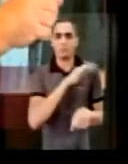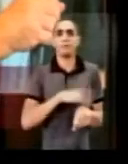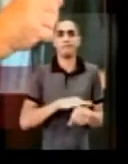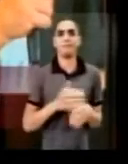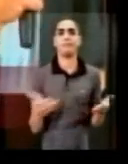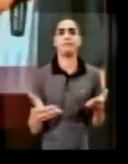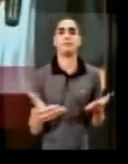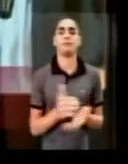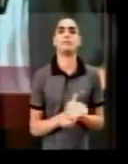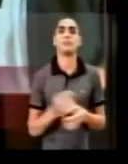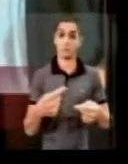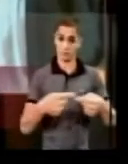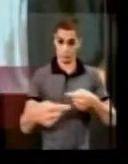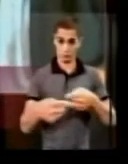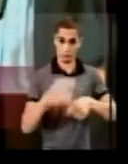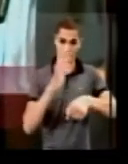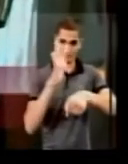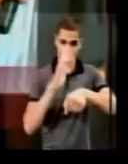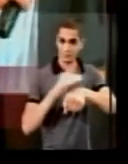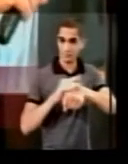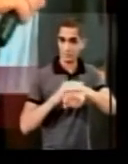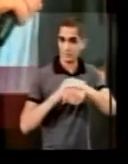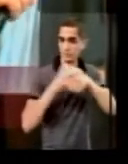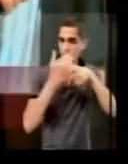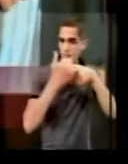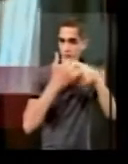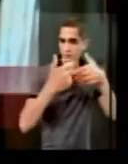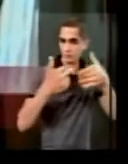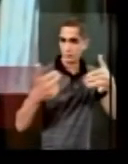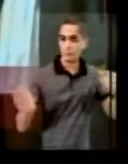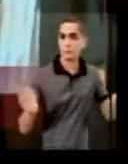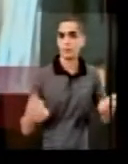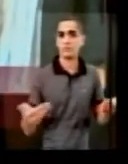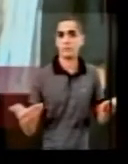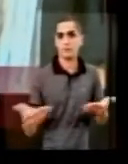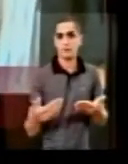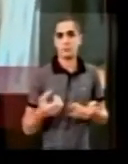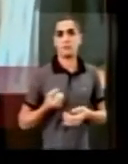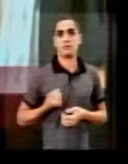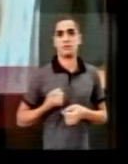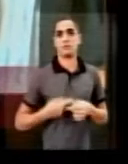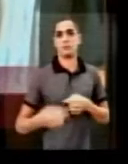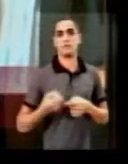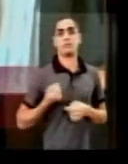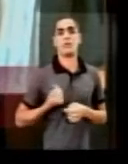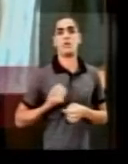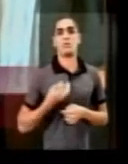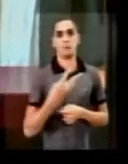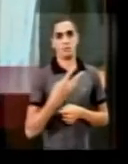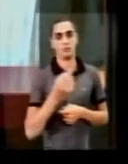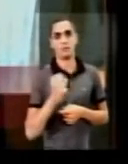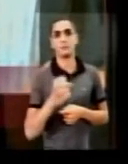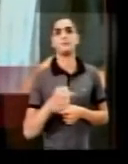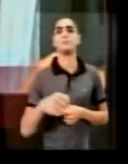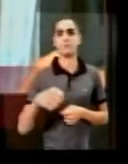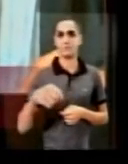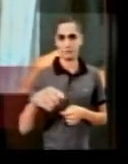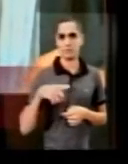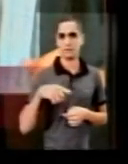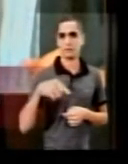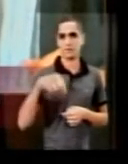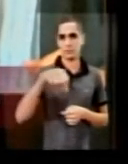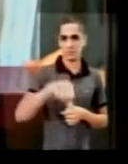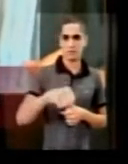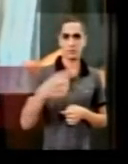semana epidemiológica, que é a semana 38, nós estamos com 414 casos. Falta